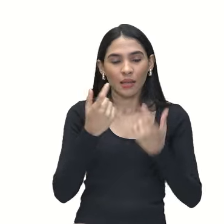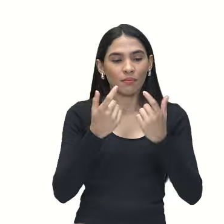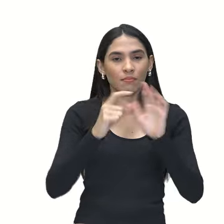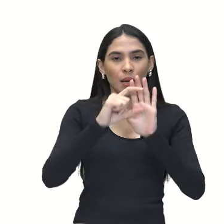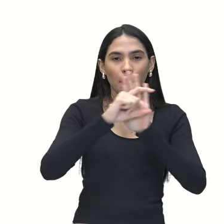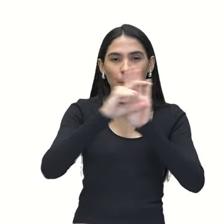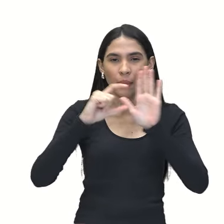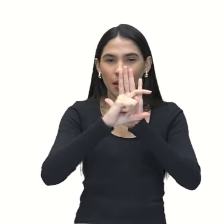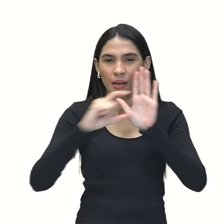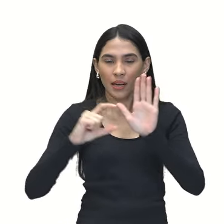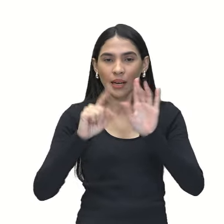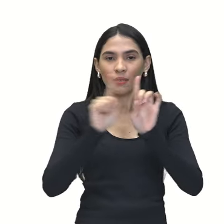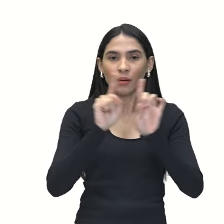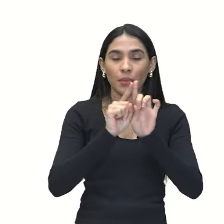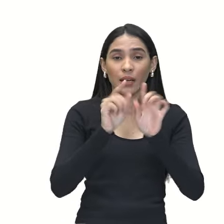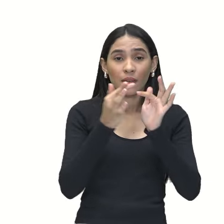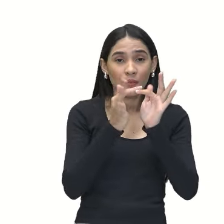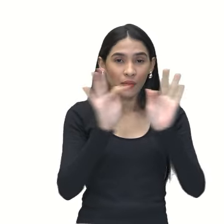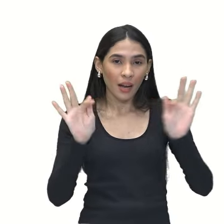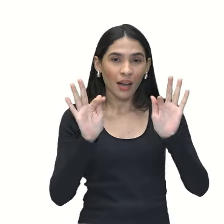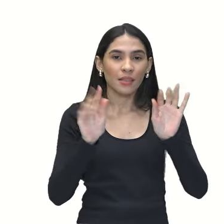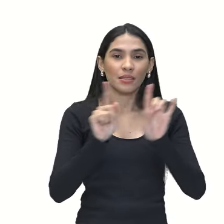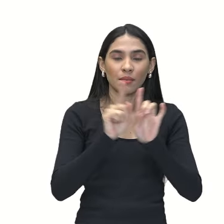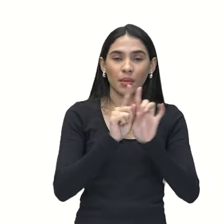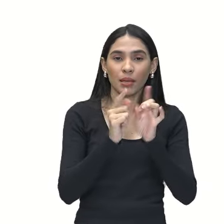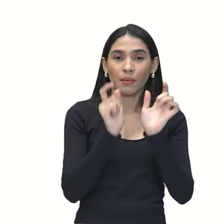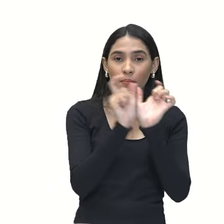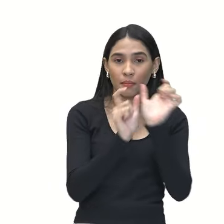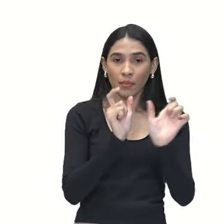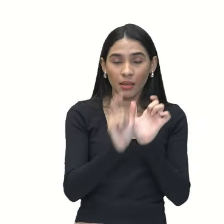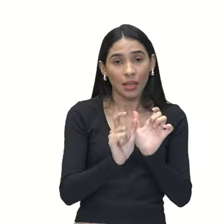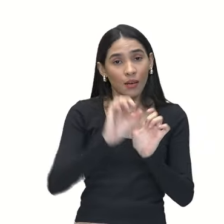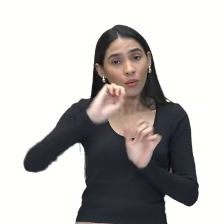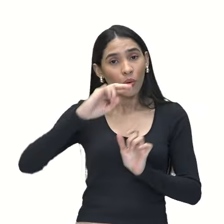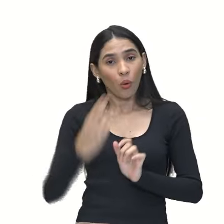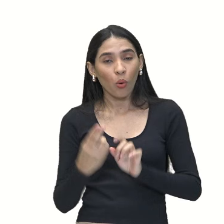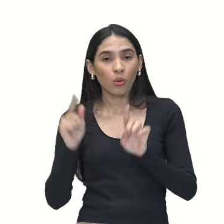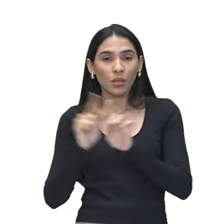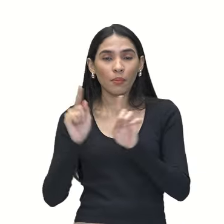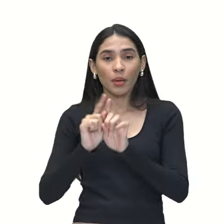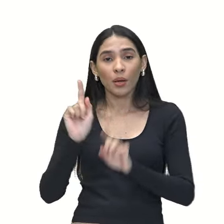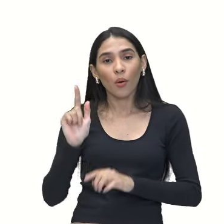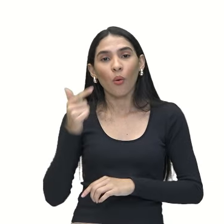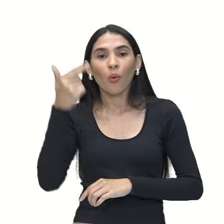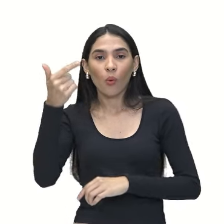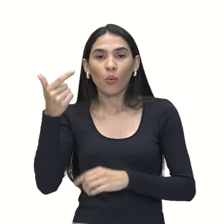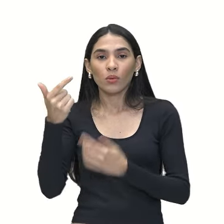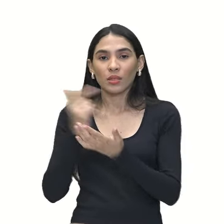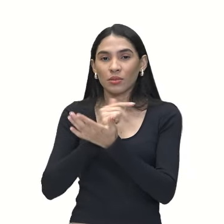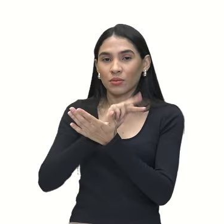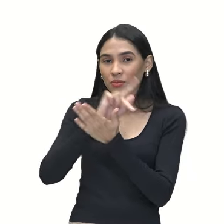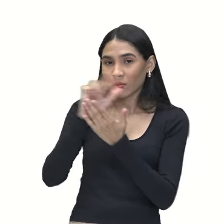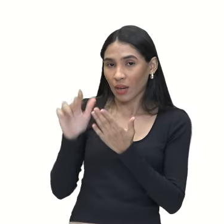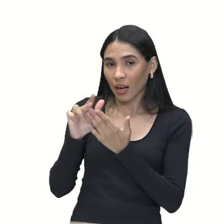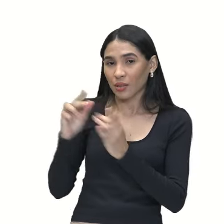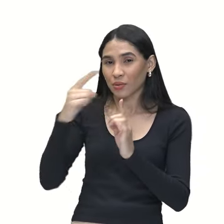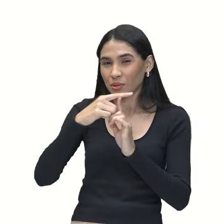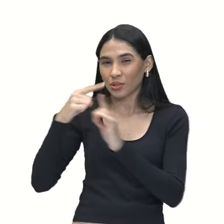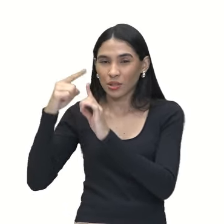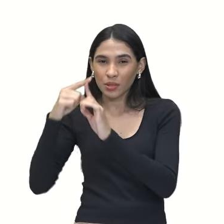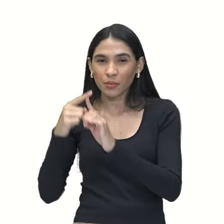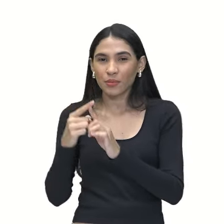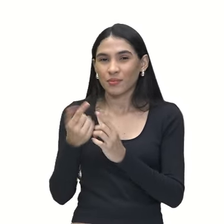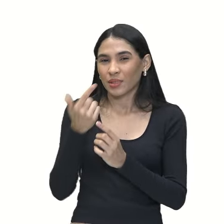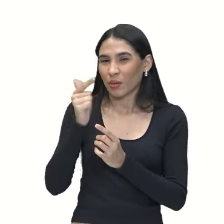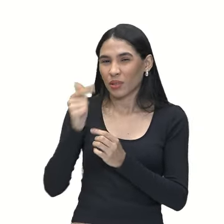as frases, as palavras, não é mesmo? Até outras formas que nós não costumamos chamar de